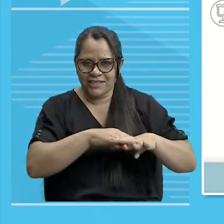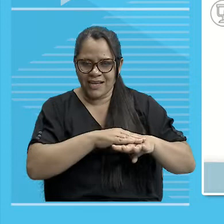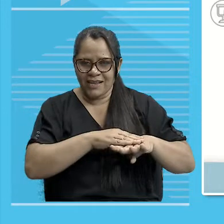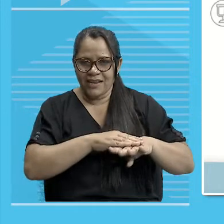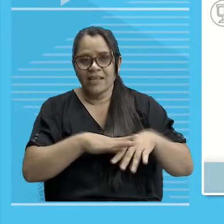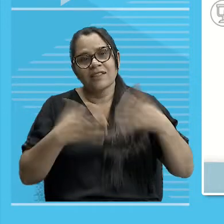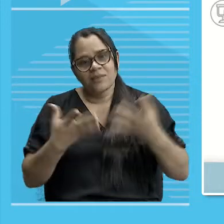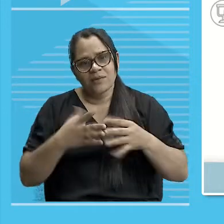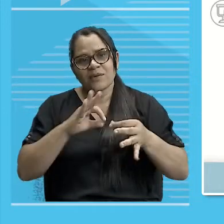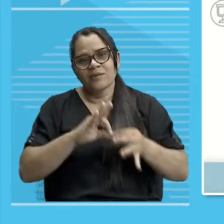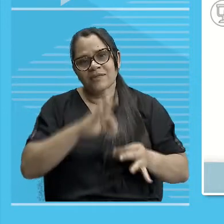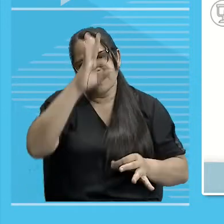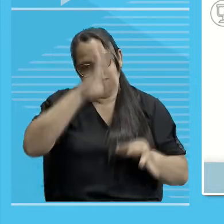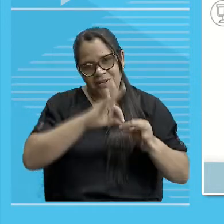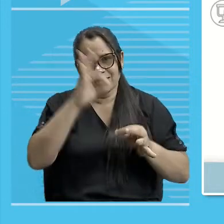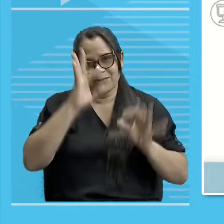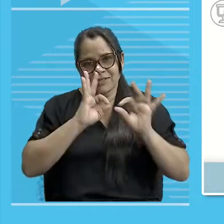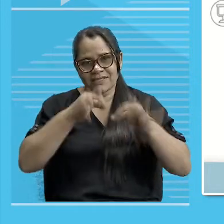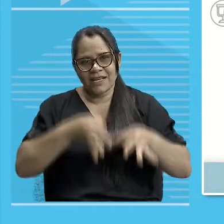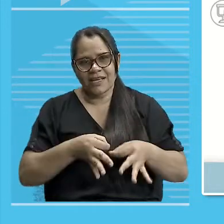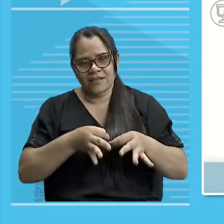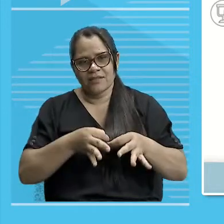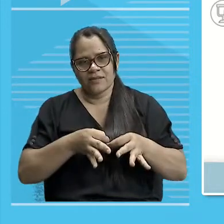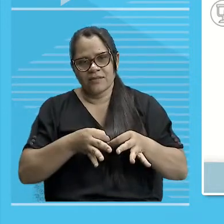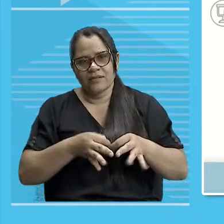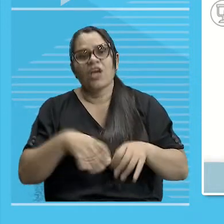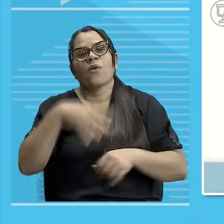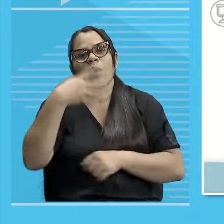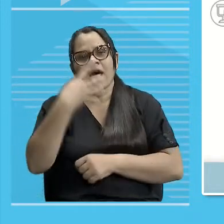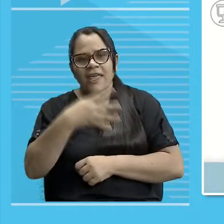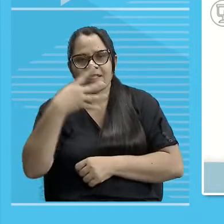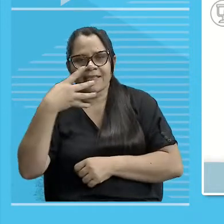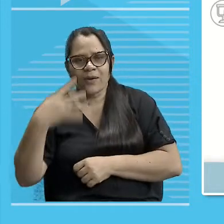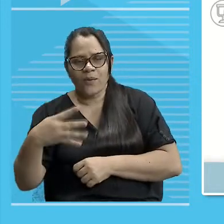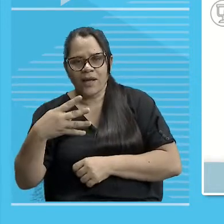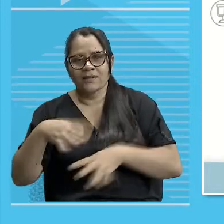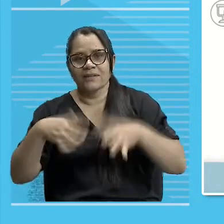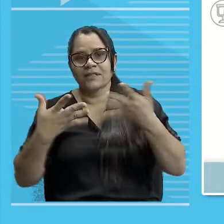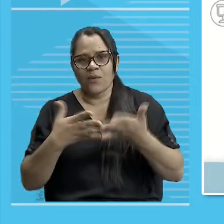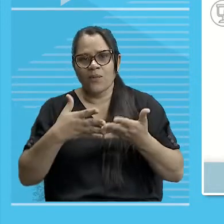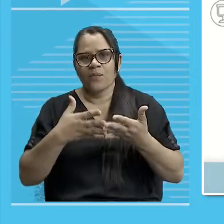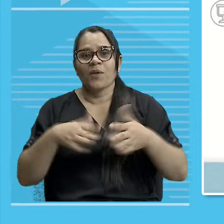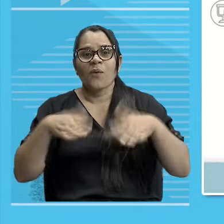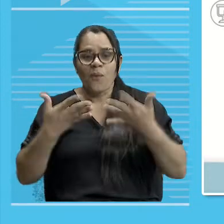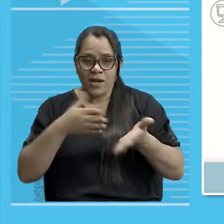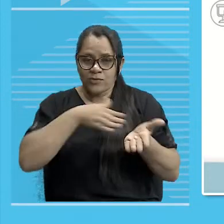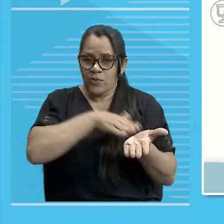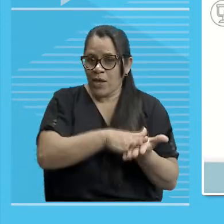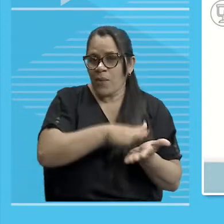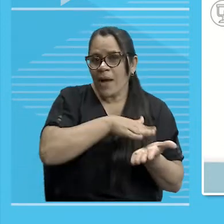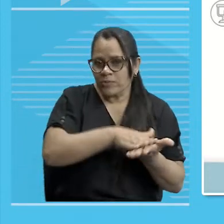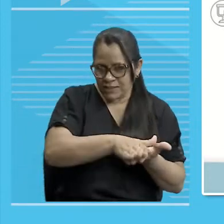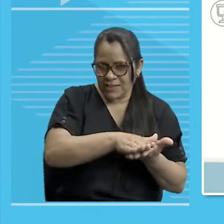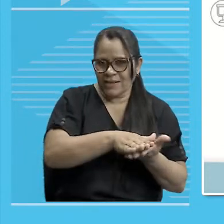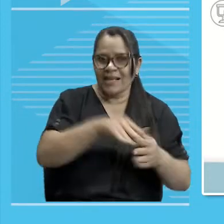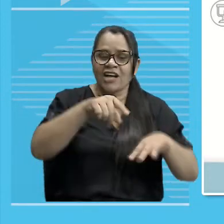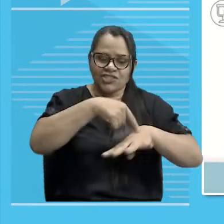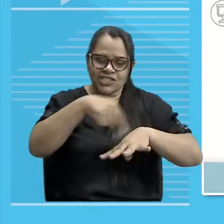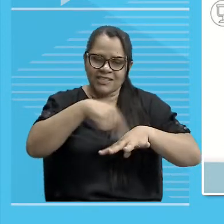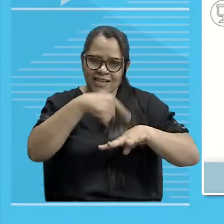tamanho certo. Era esse aí mesmo o tamanho. Minha gente cabia meus dois pés lá. Os dois.